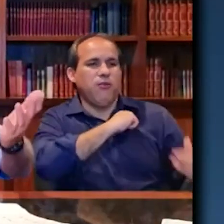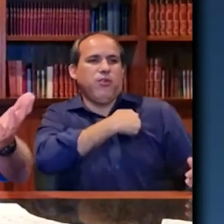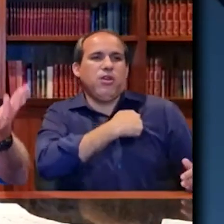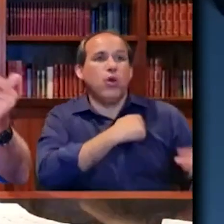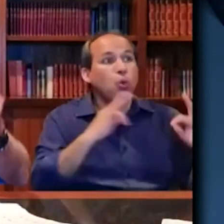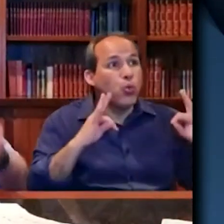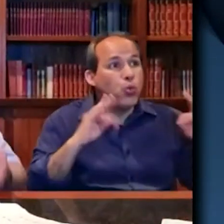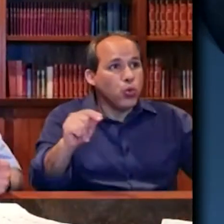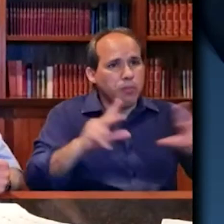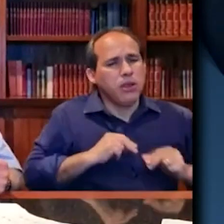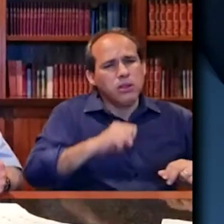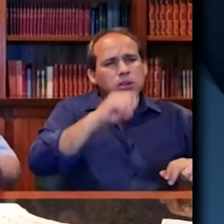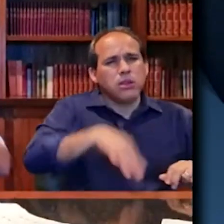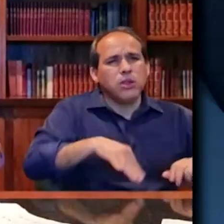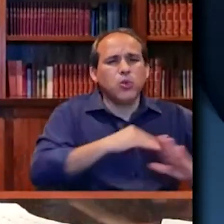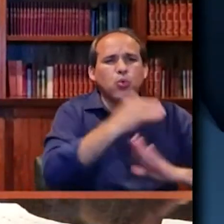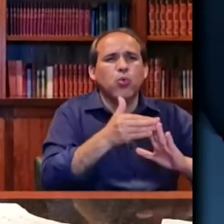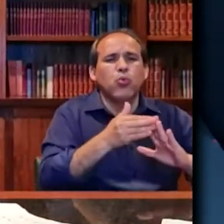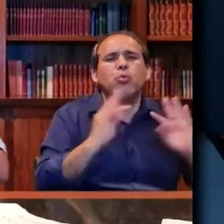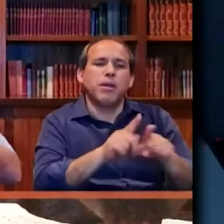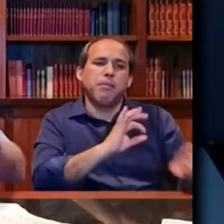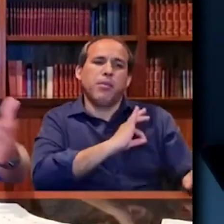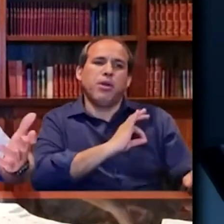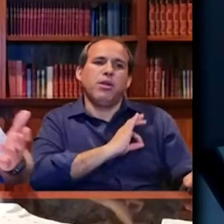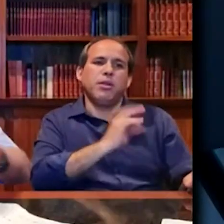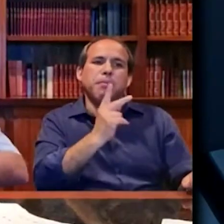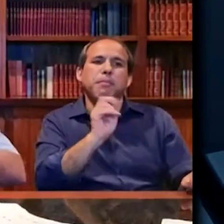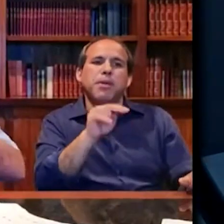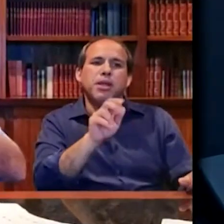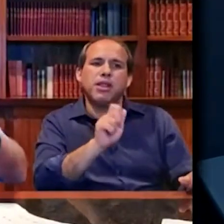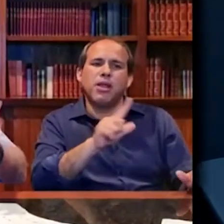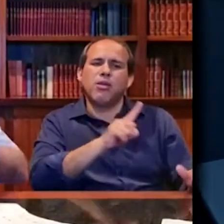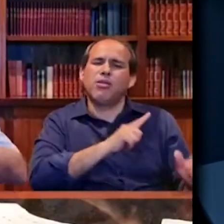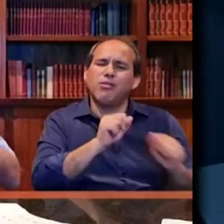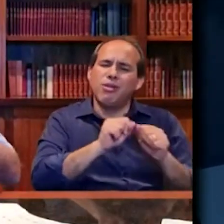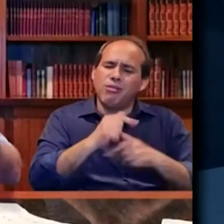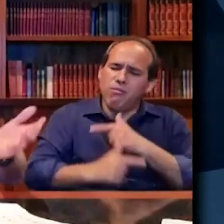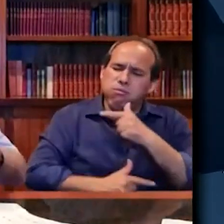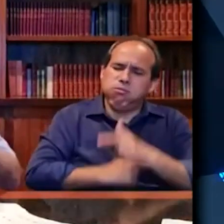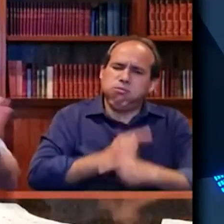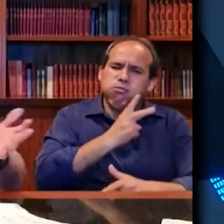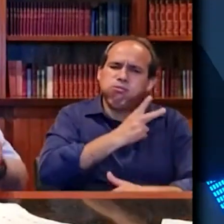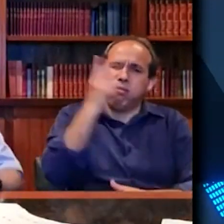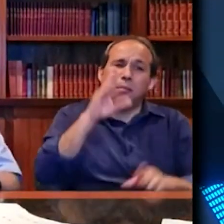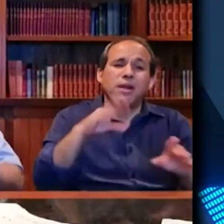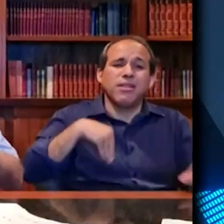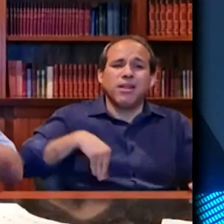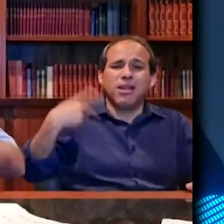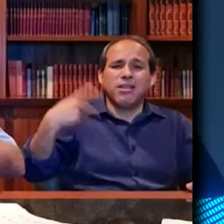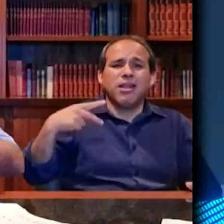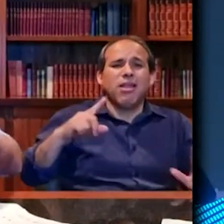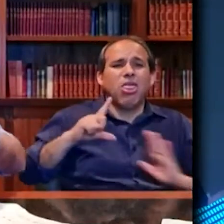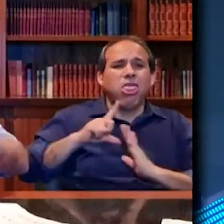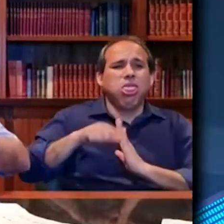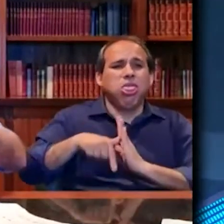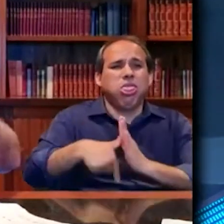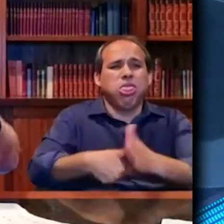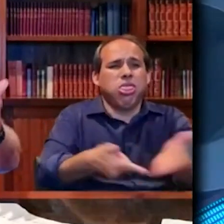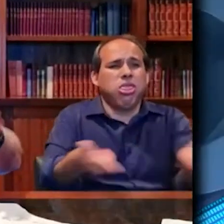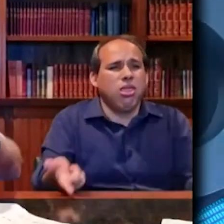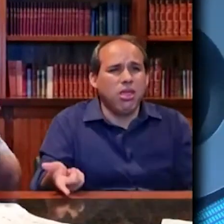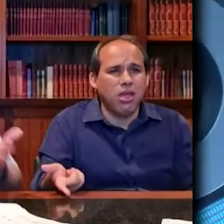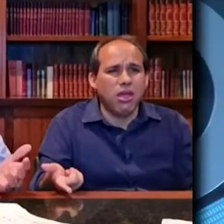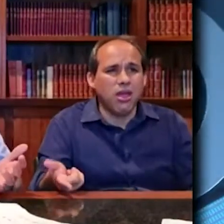das privatizações, não é esse o mérito, mas tem elementos econômicos que poderiam ter sido apressados, né, no primeiro ano, por exemplo,